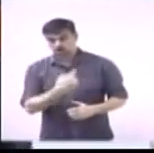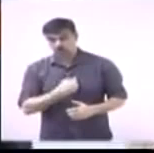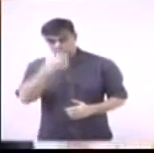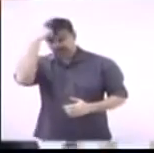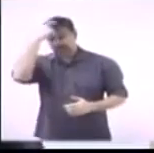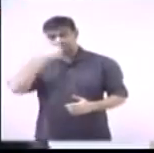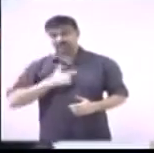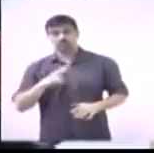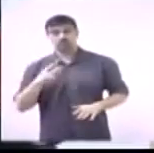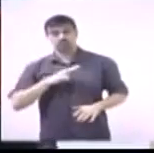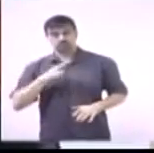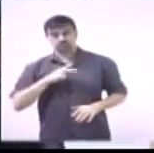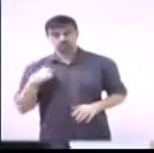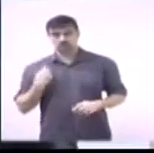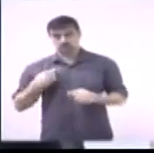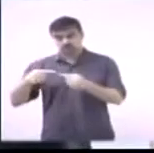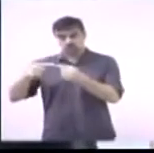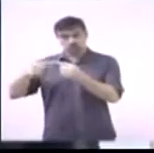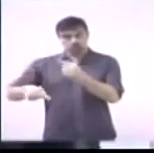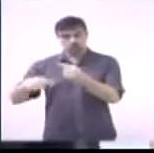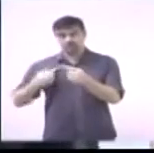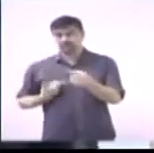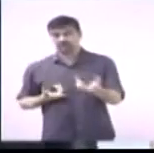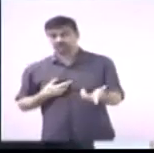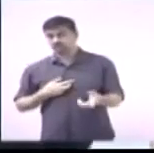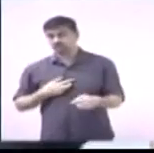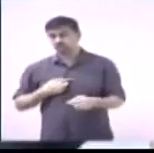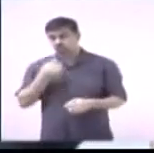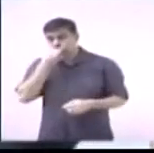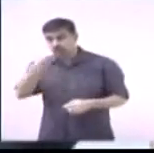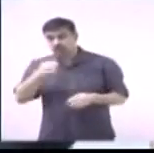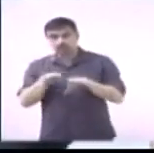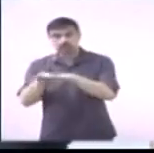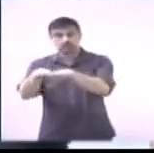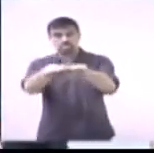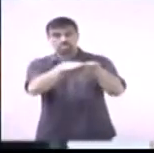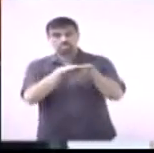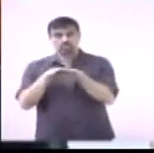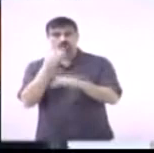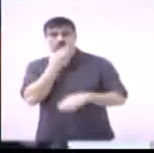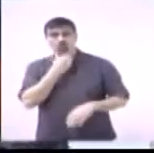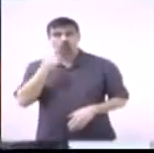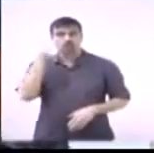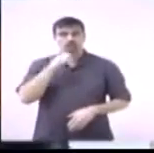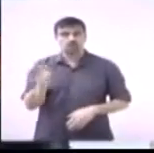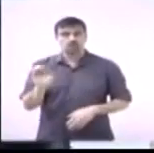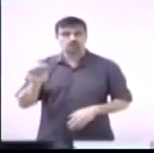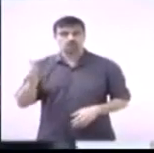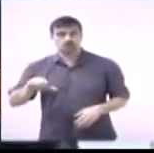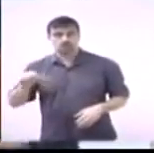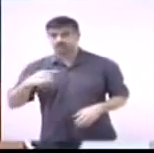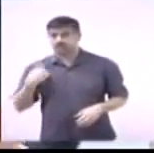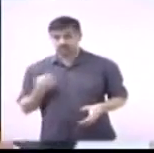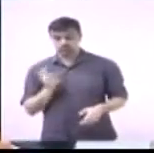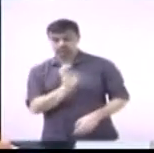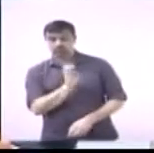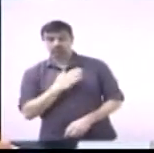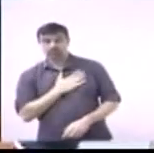por mim, contrário à ideologia de gênero, não significa dizer que eu sou contrário ao